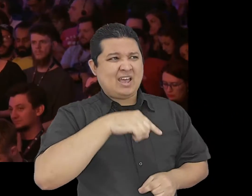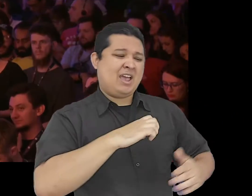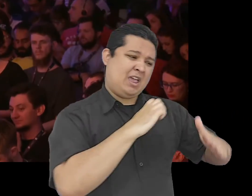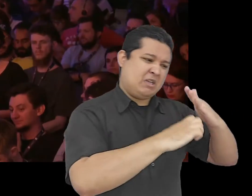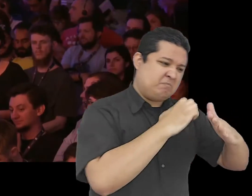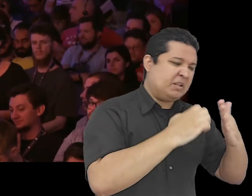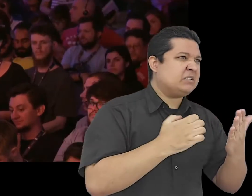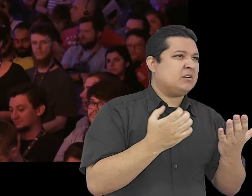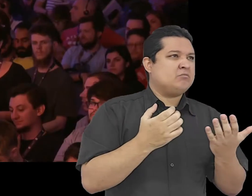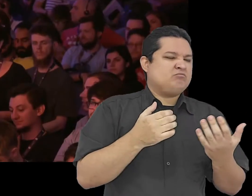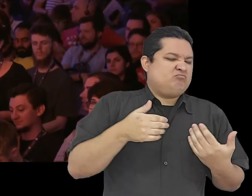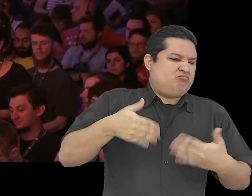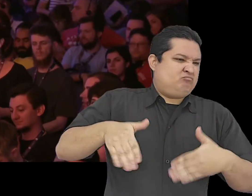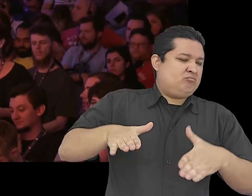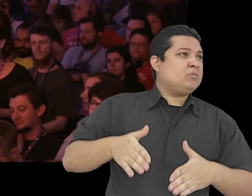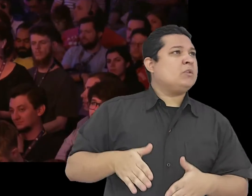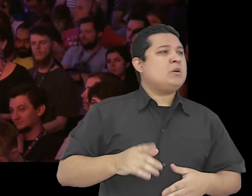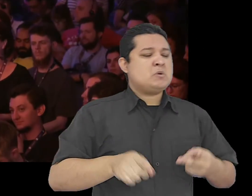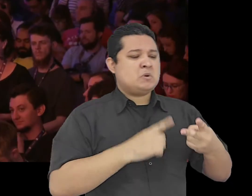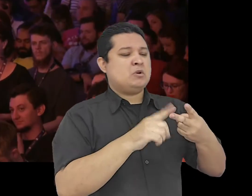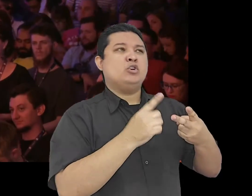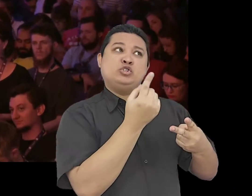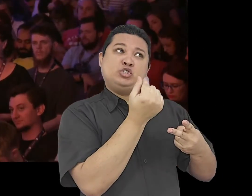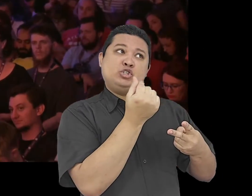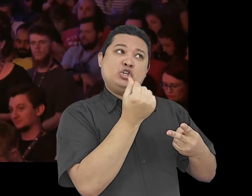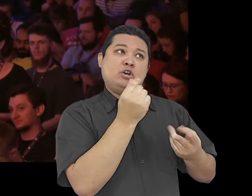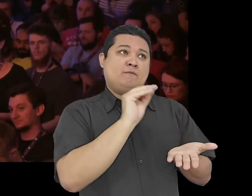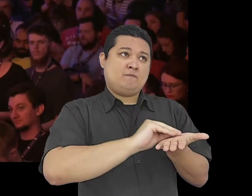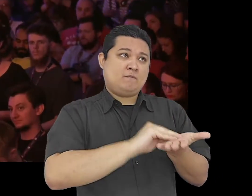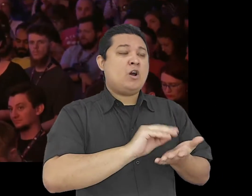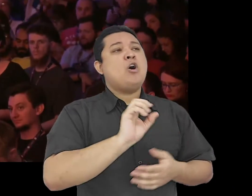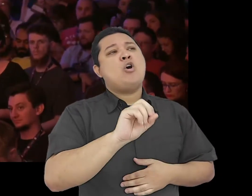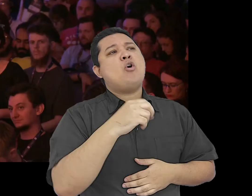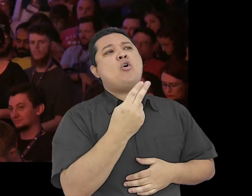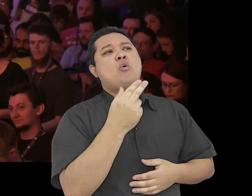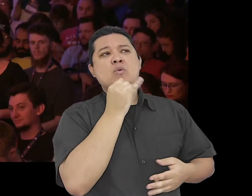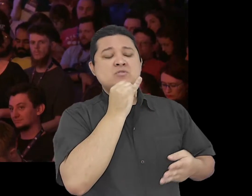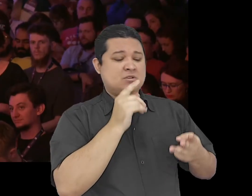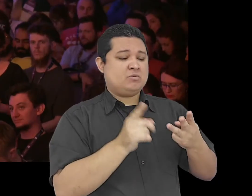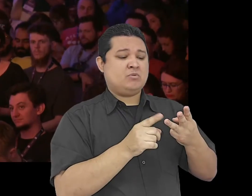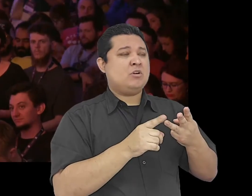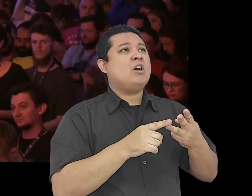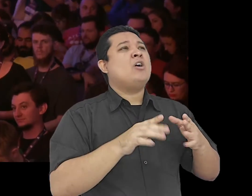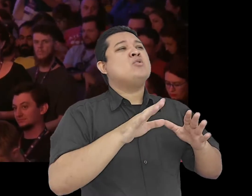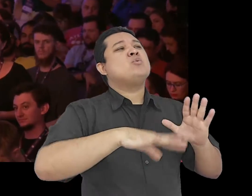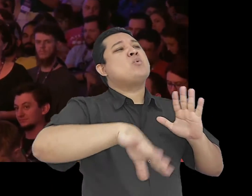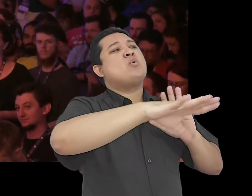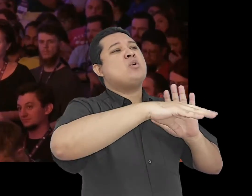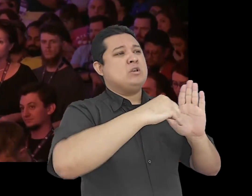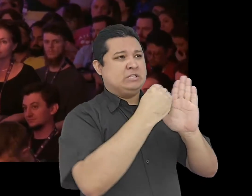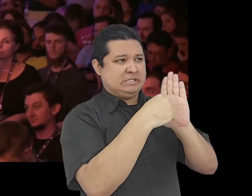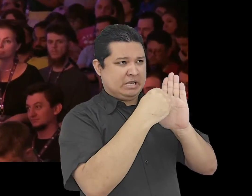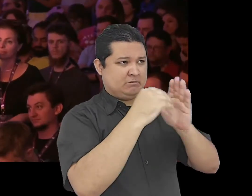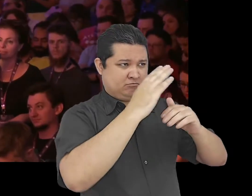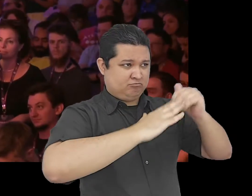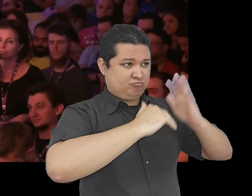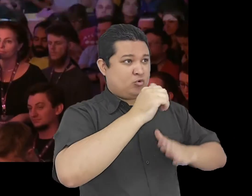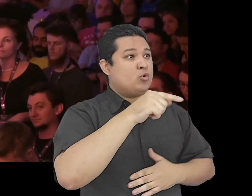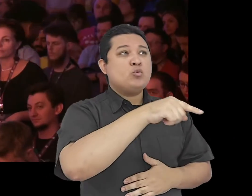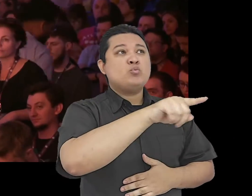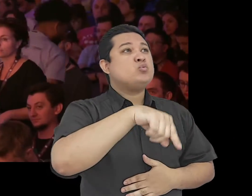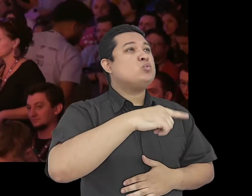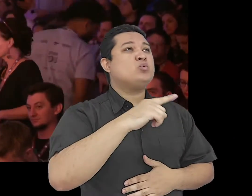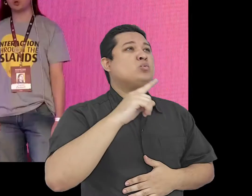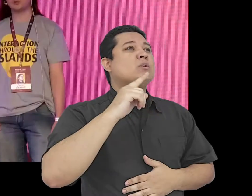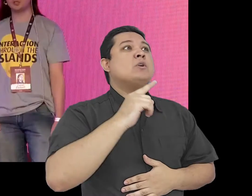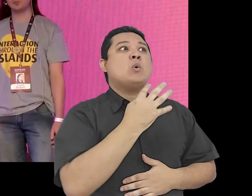nenhum interesse nisso, problema econômico de fazer o site, ou simplesmente um desconhecimento total dos designers em relação à acessibilidade?